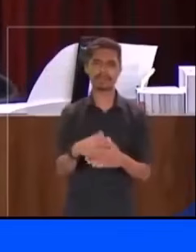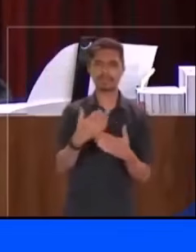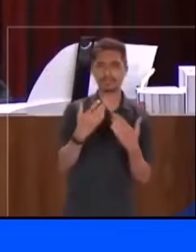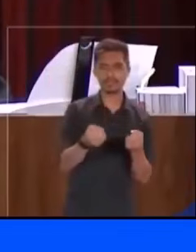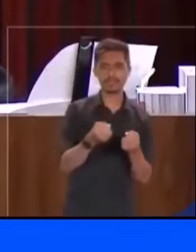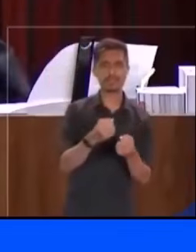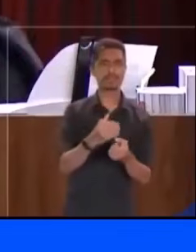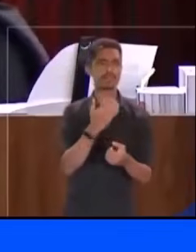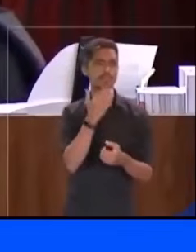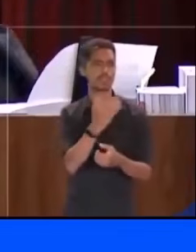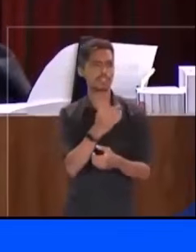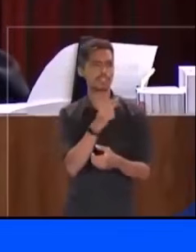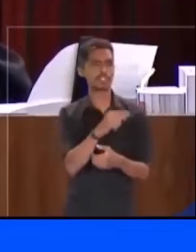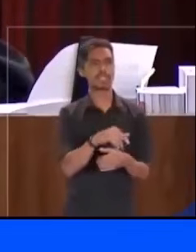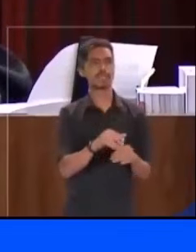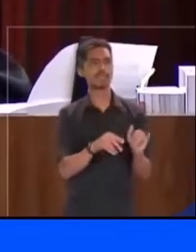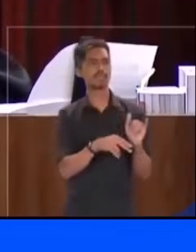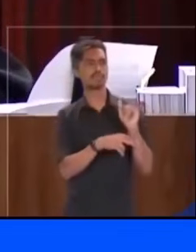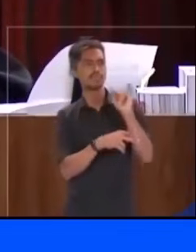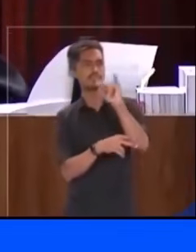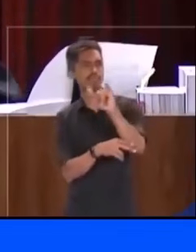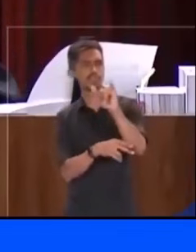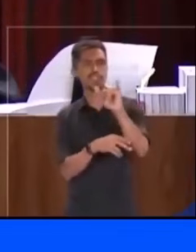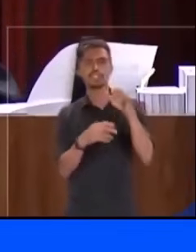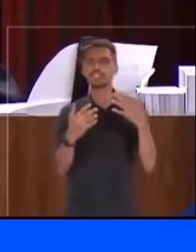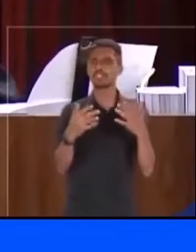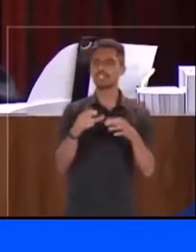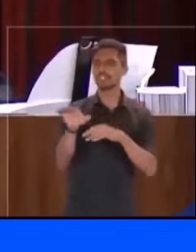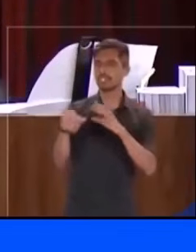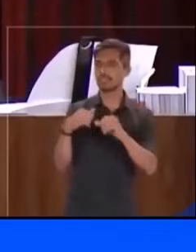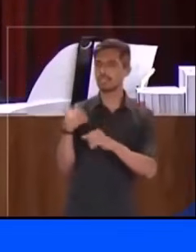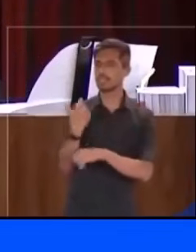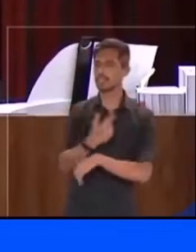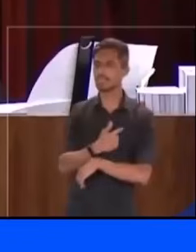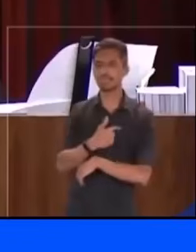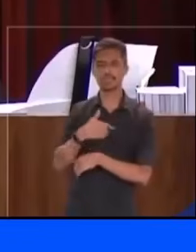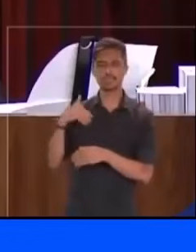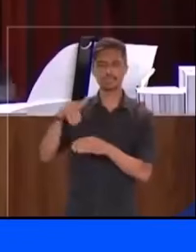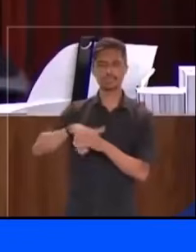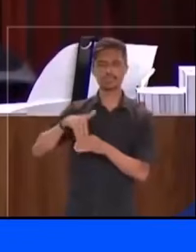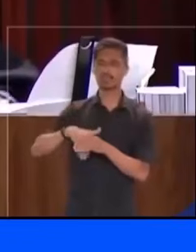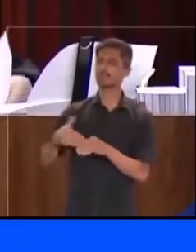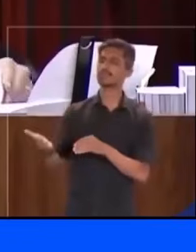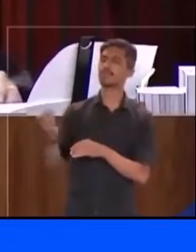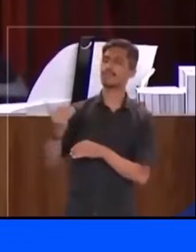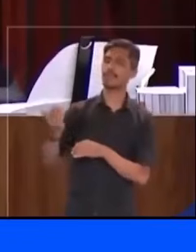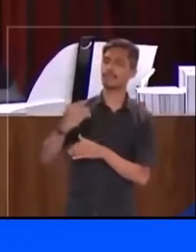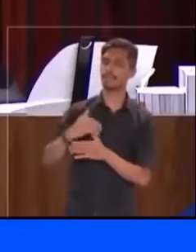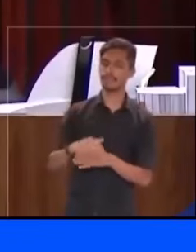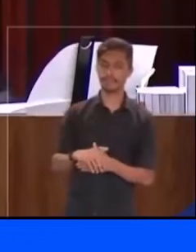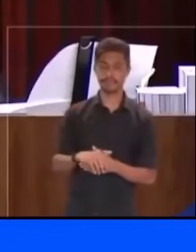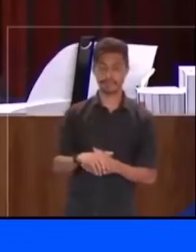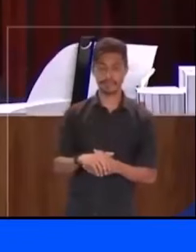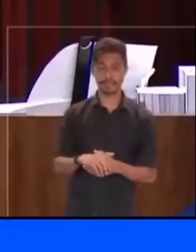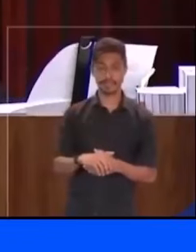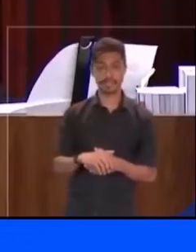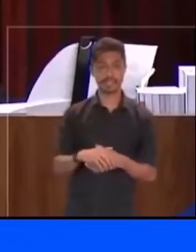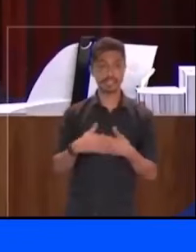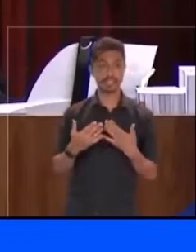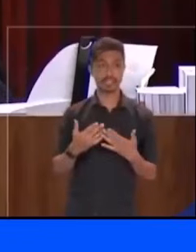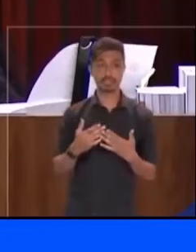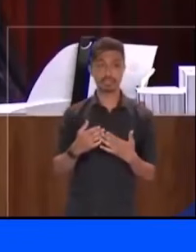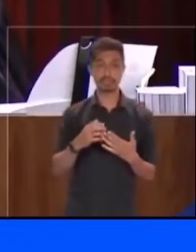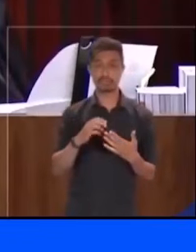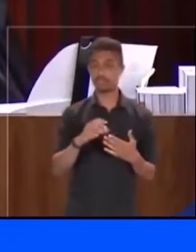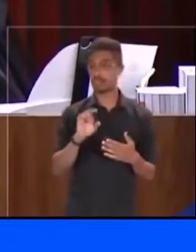pedir avião para chamar o nosso eleitor. Ora, só não enxerga com